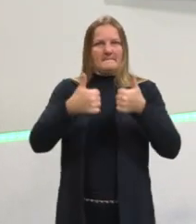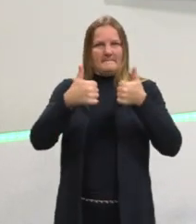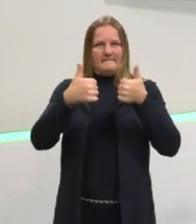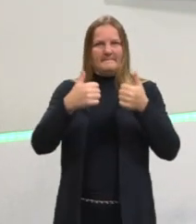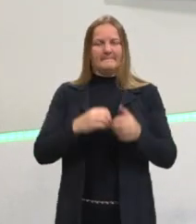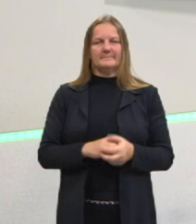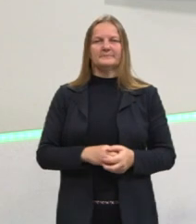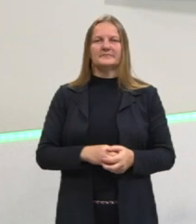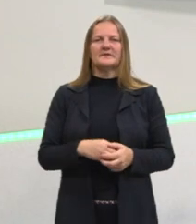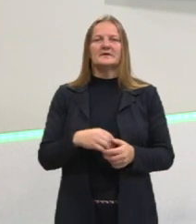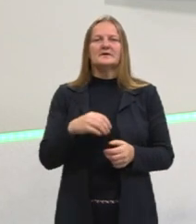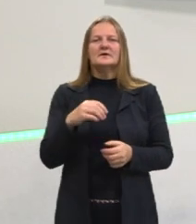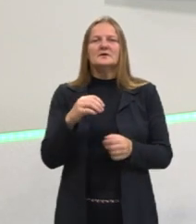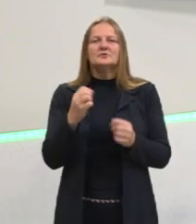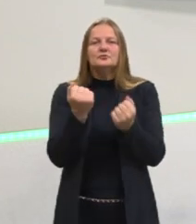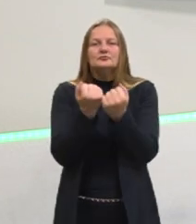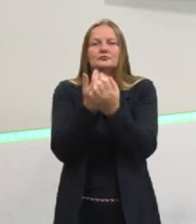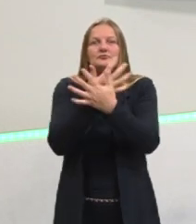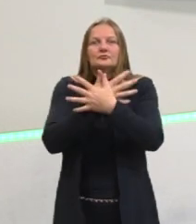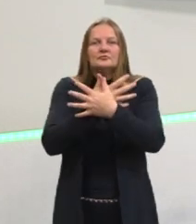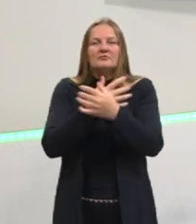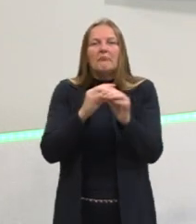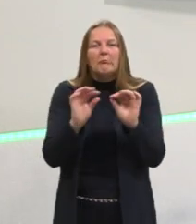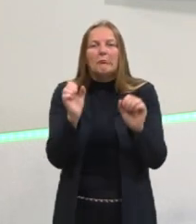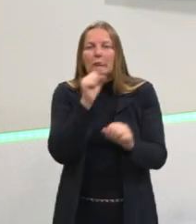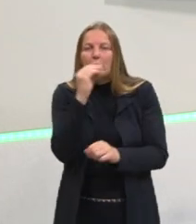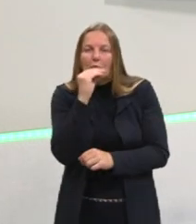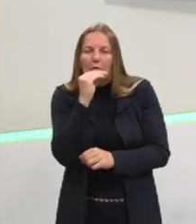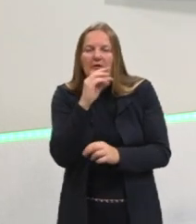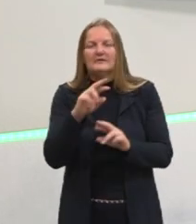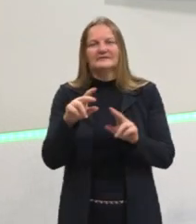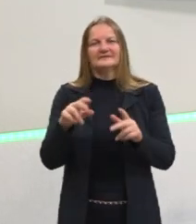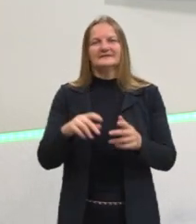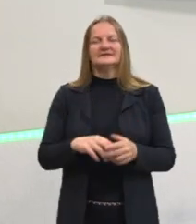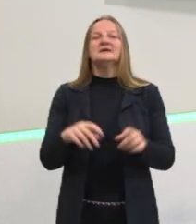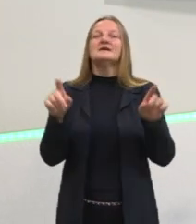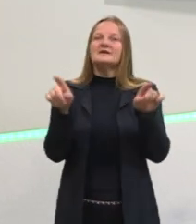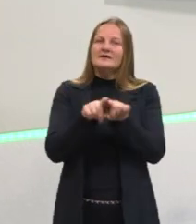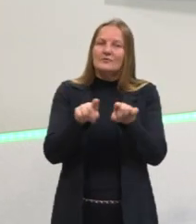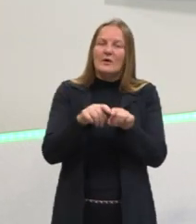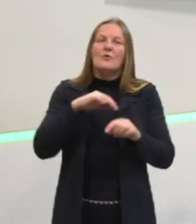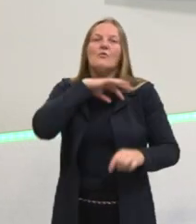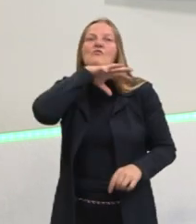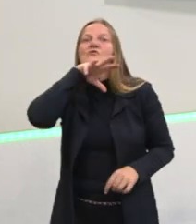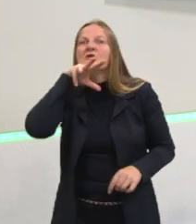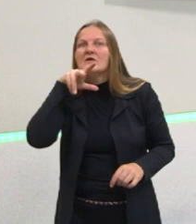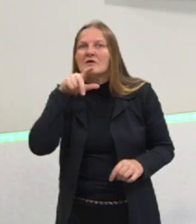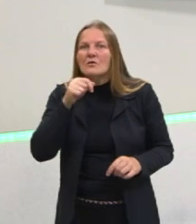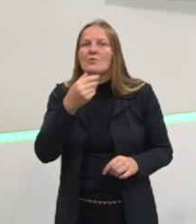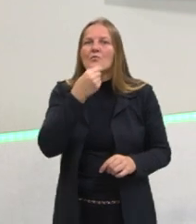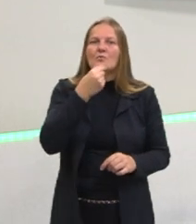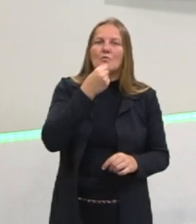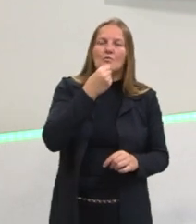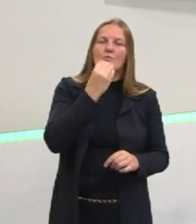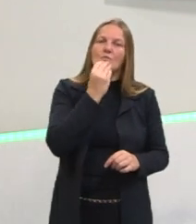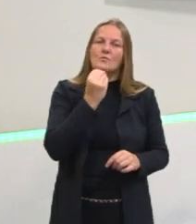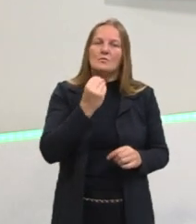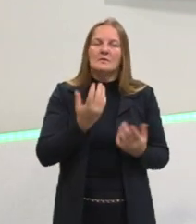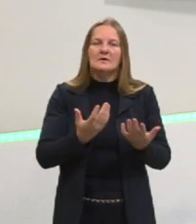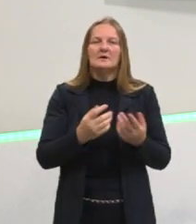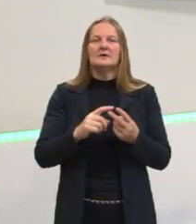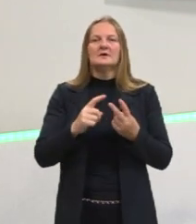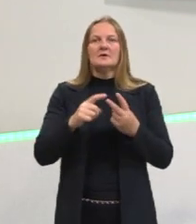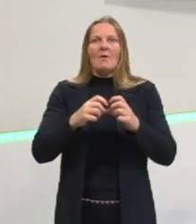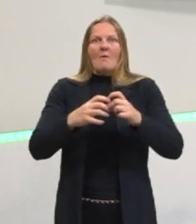tá do que um que não tem aquela mesma aparência mesma coisa então os leões Nec dali simboliza